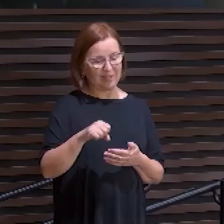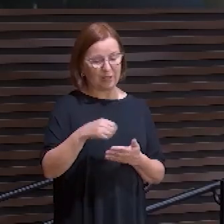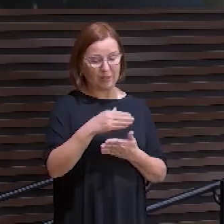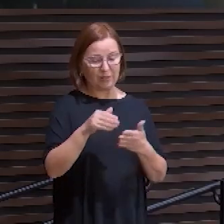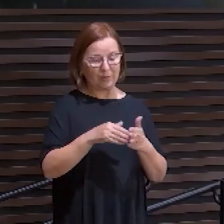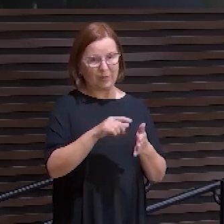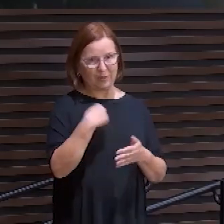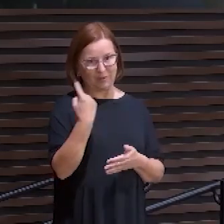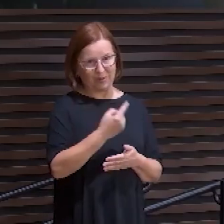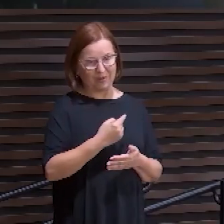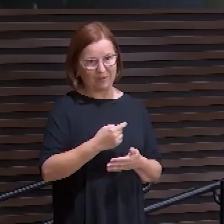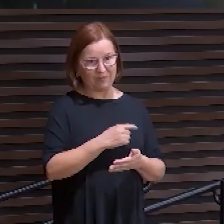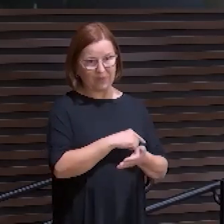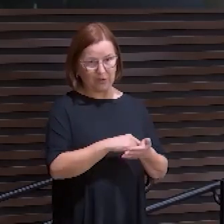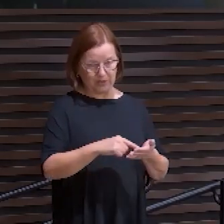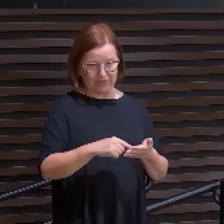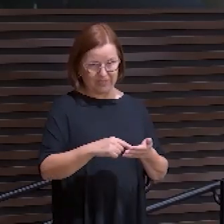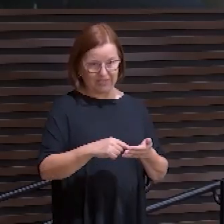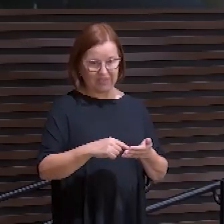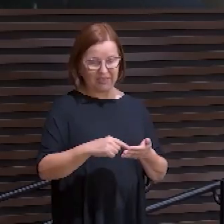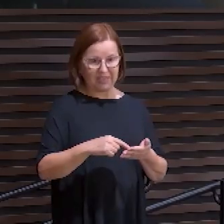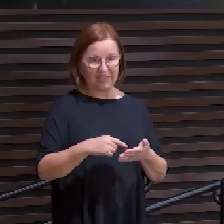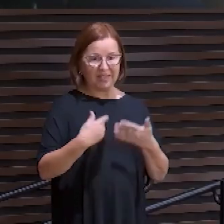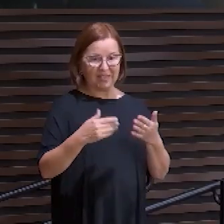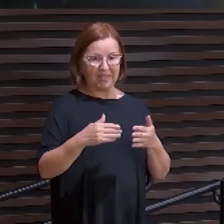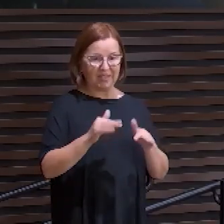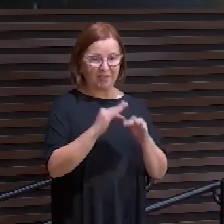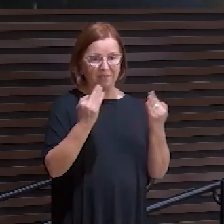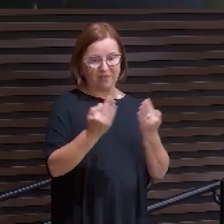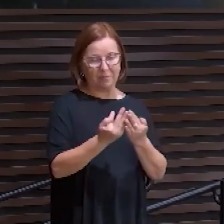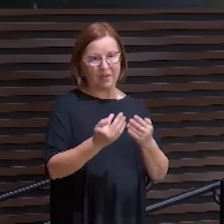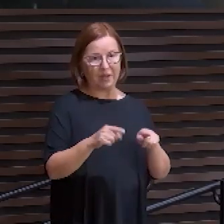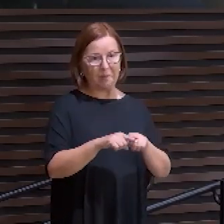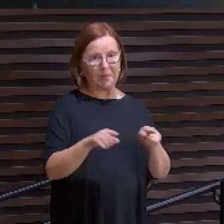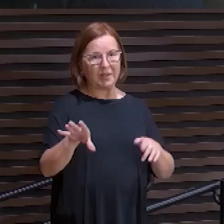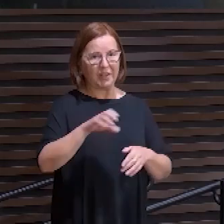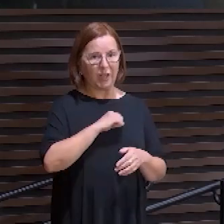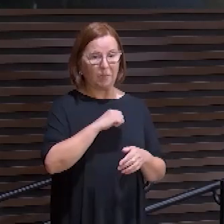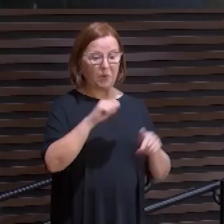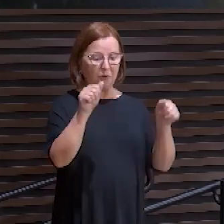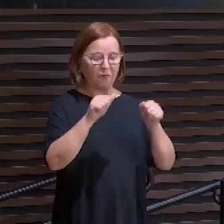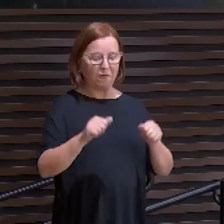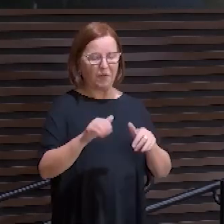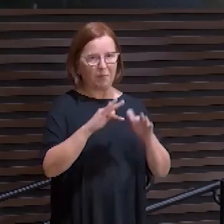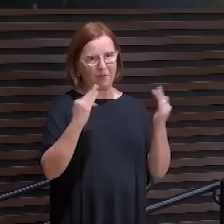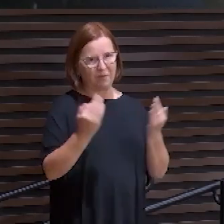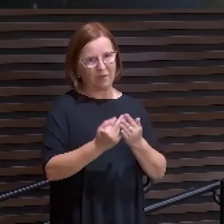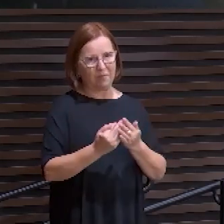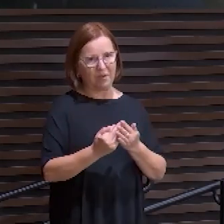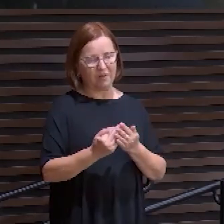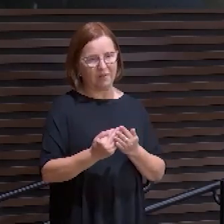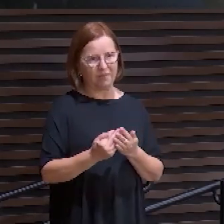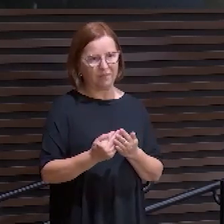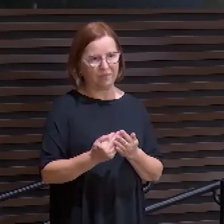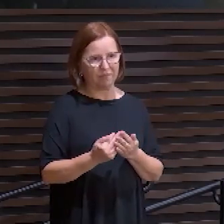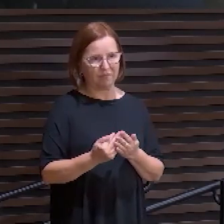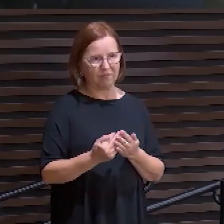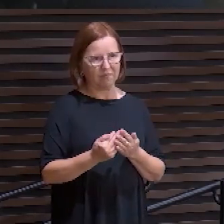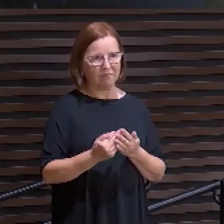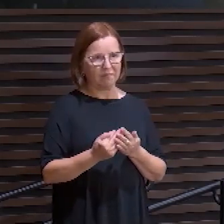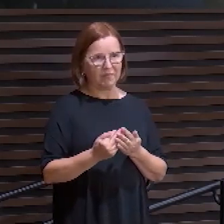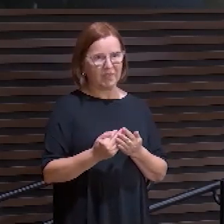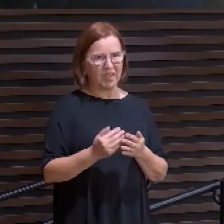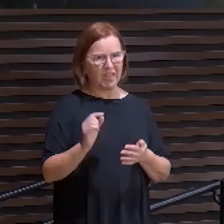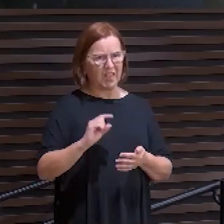O sangue gera parentes, mas o amor forma família. Não basta correr sangue com a mesma